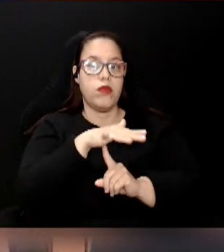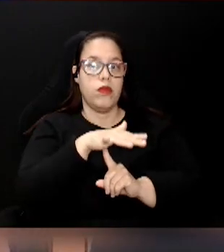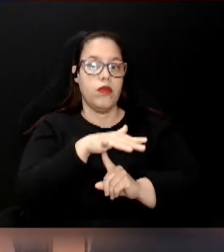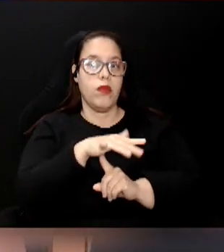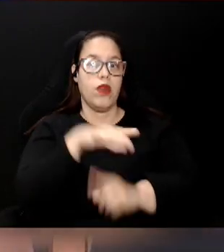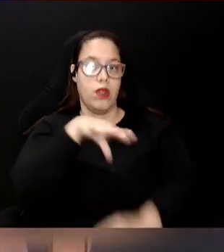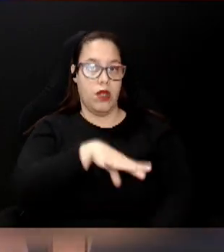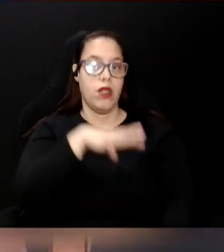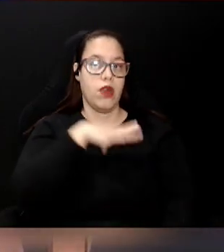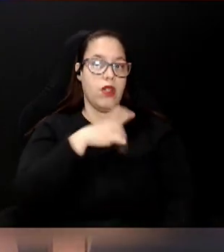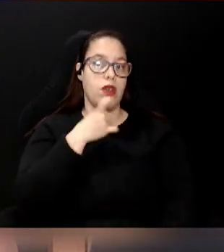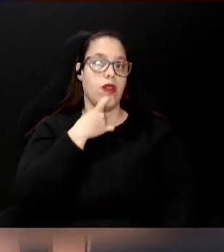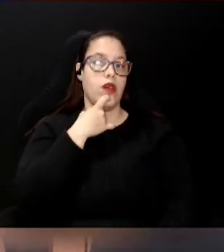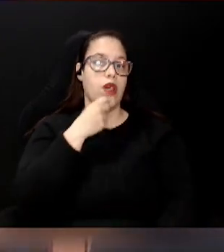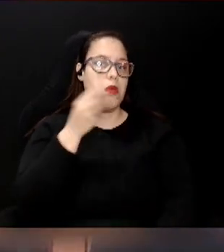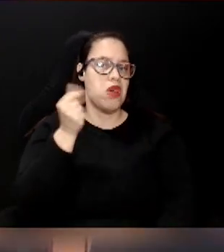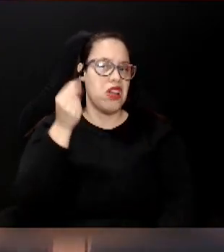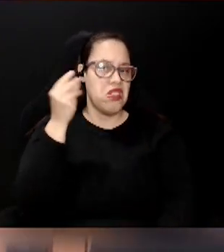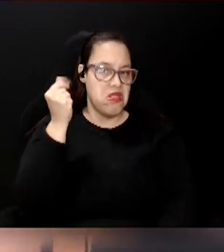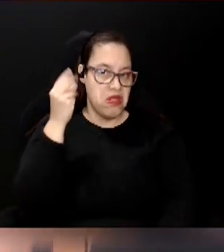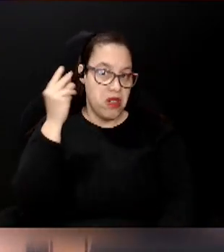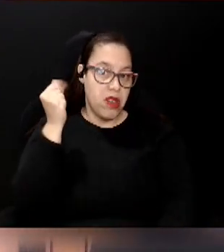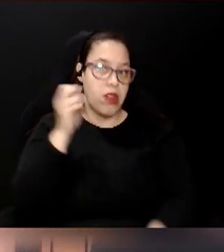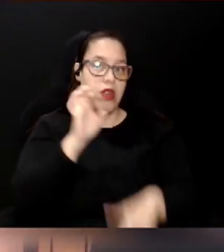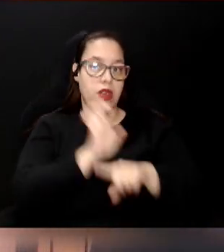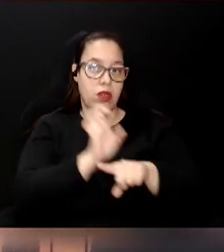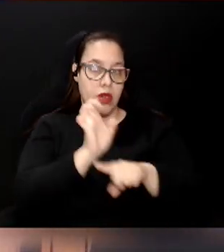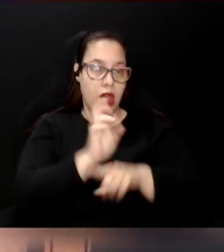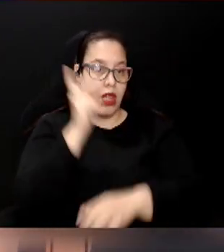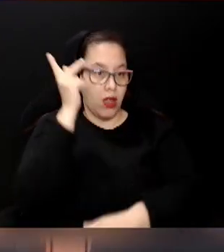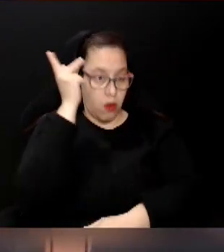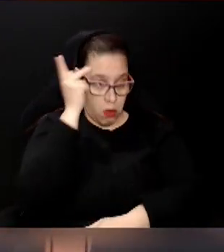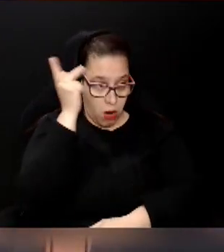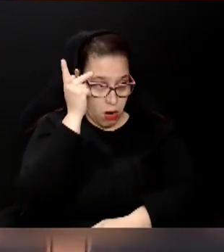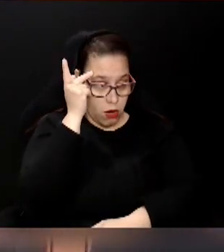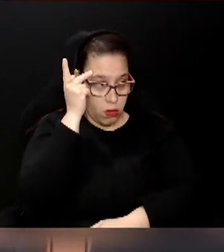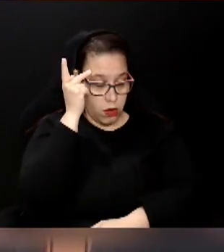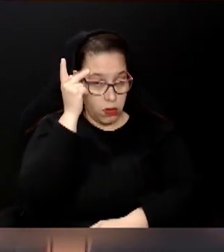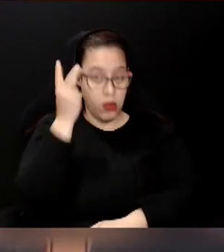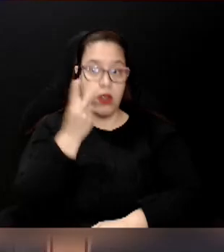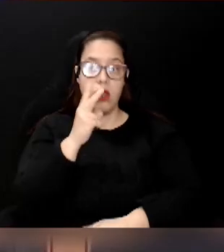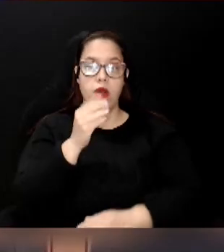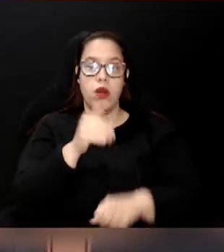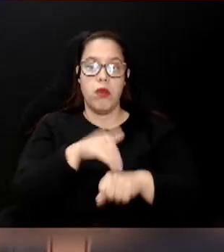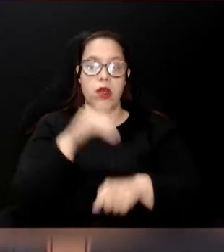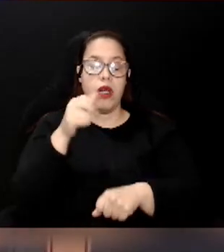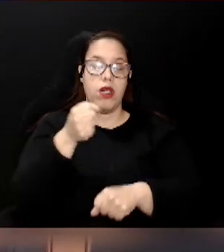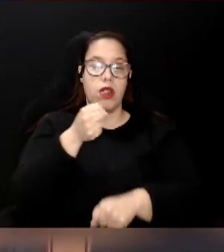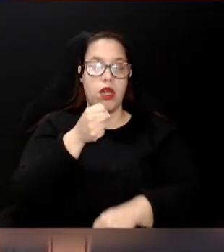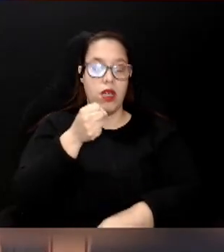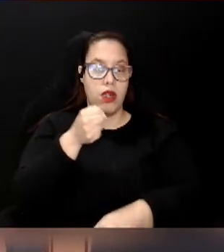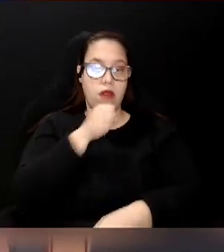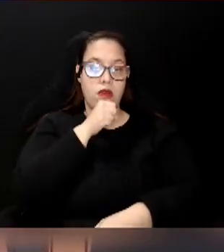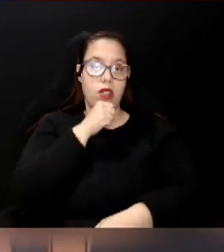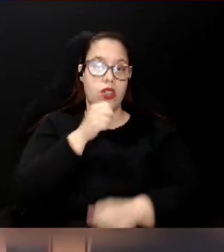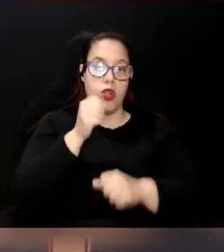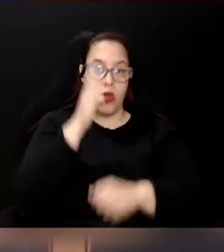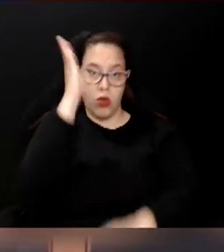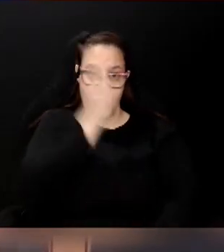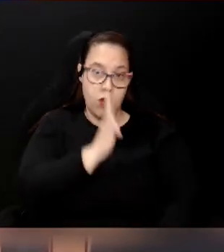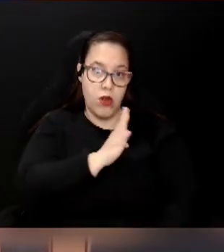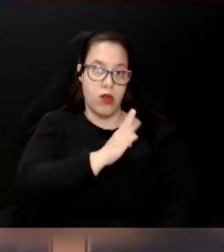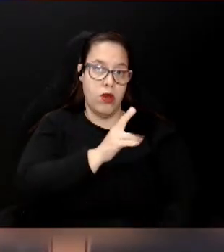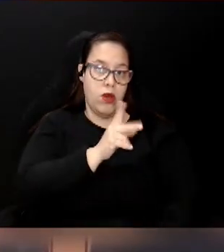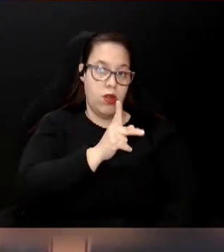mais antiga do estado de São Paulo e a segunda mais antiga do Brasil, né. A PROESP tem